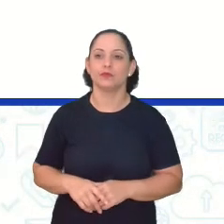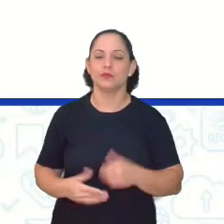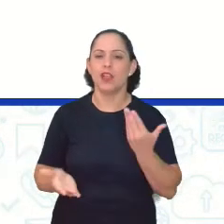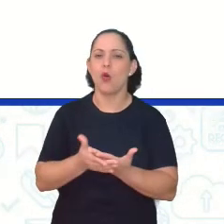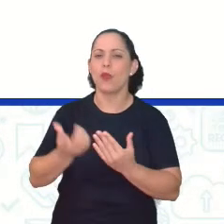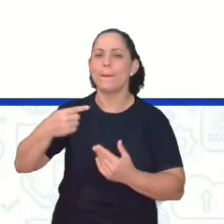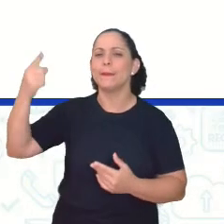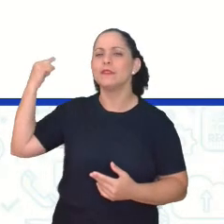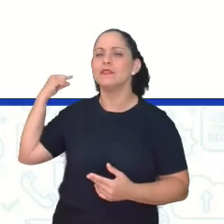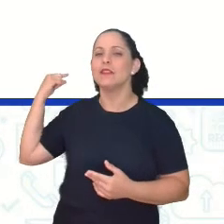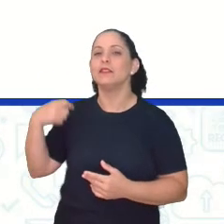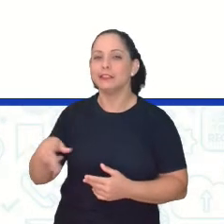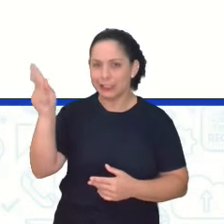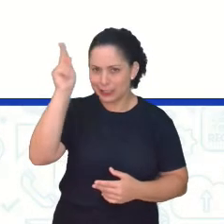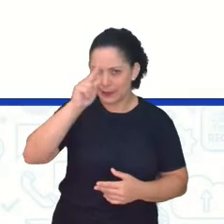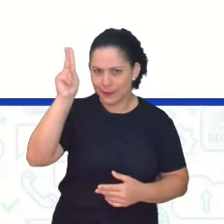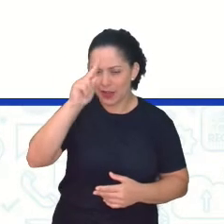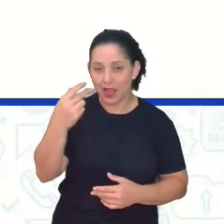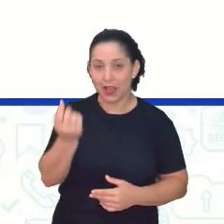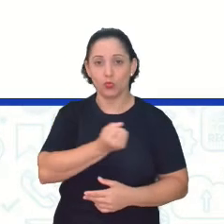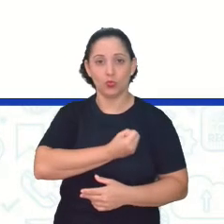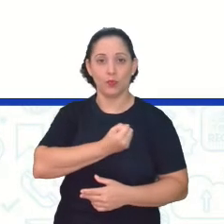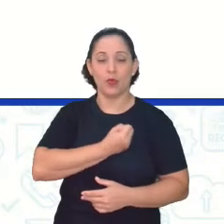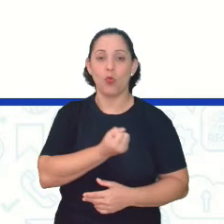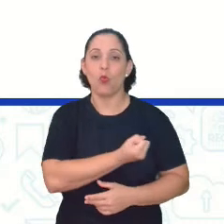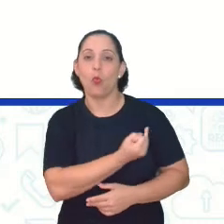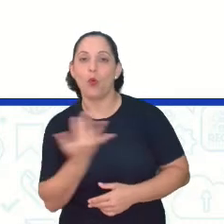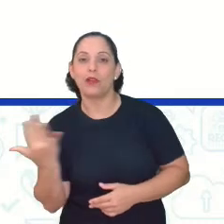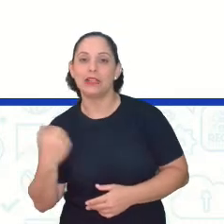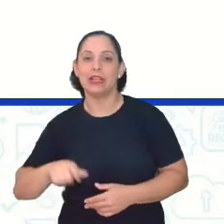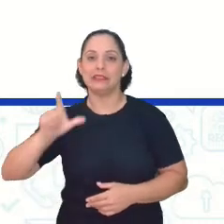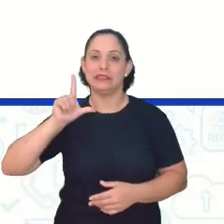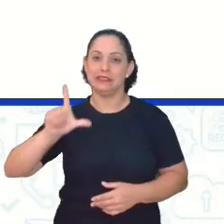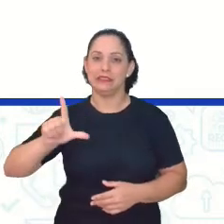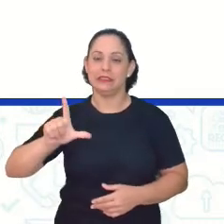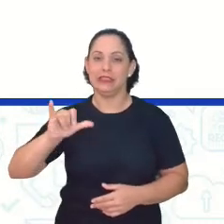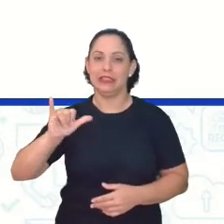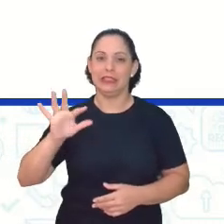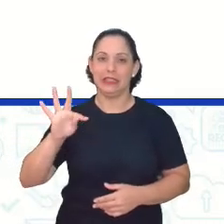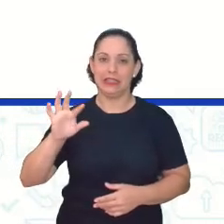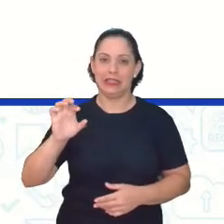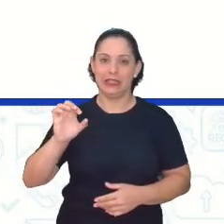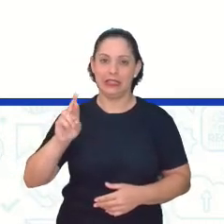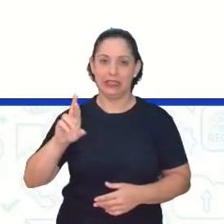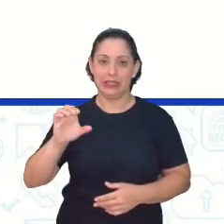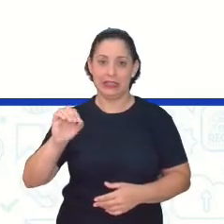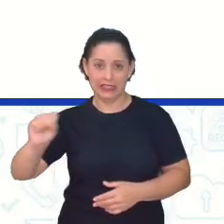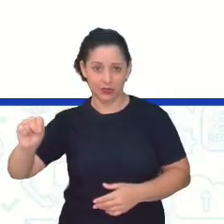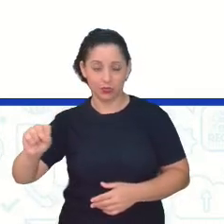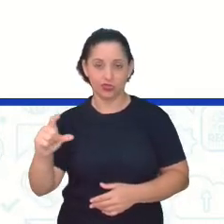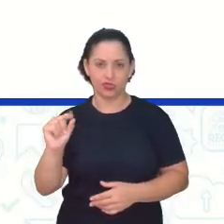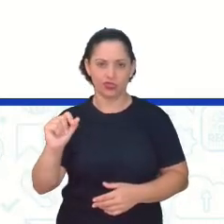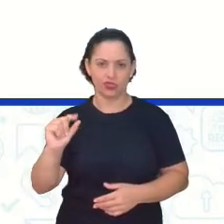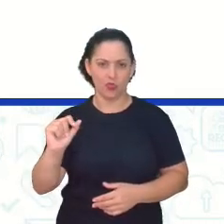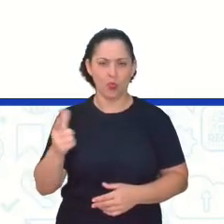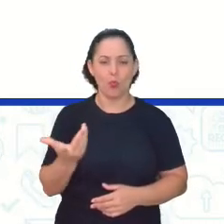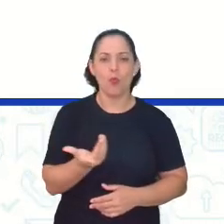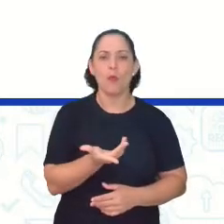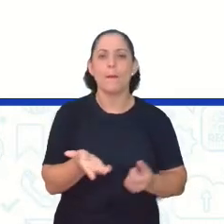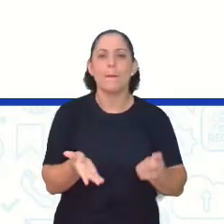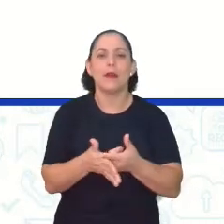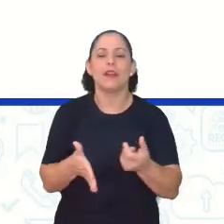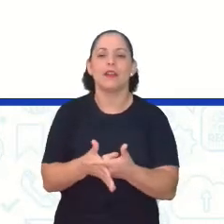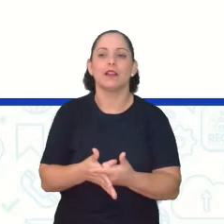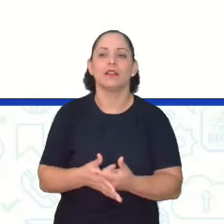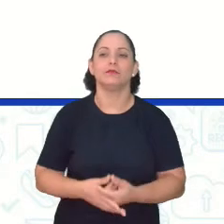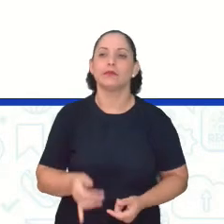passada, relacionando aí o número de litros e o valor a ser pago, certo? Vamos lá. 1